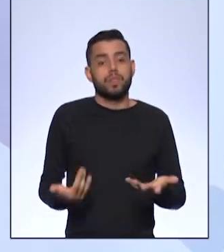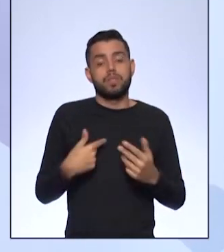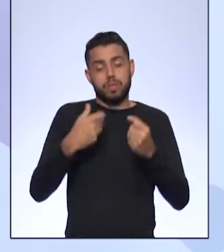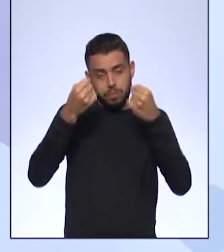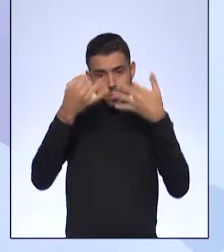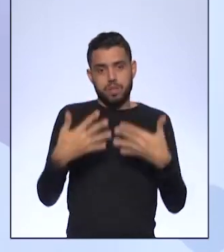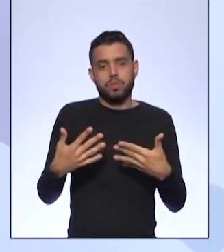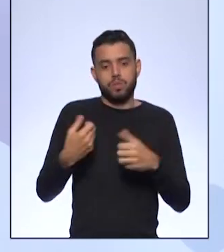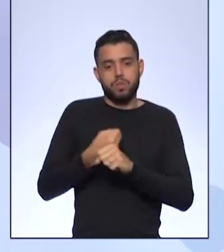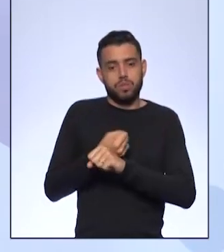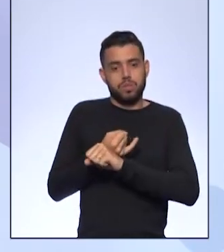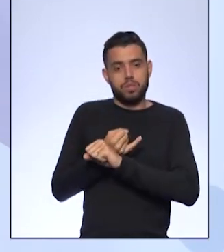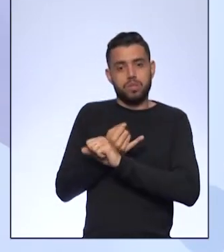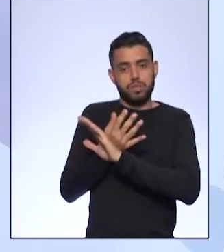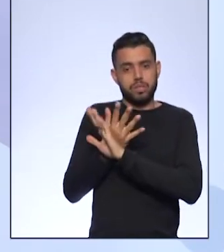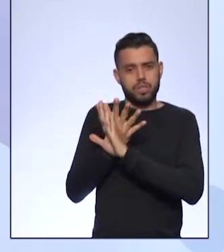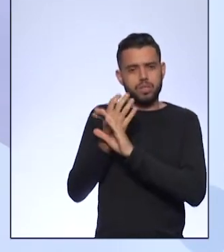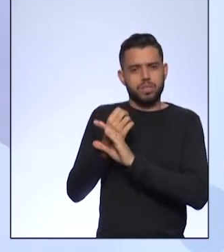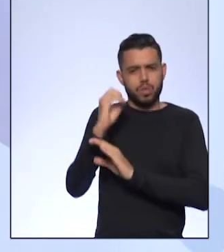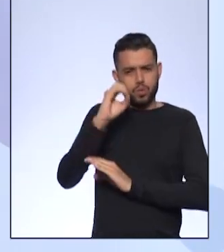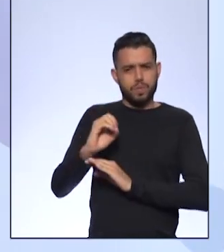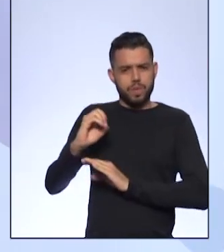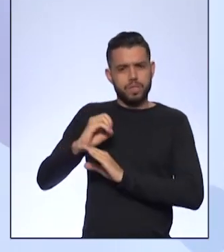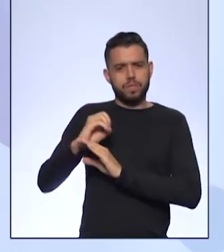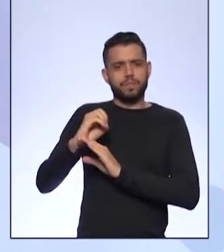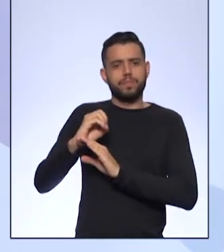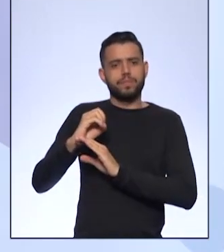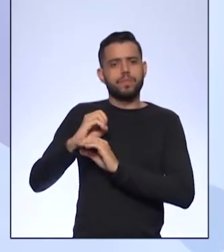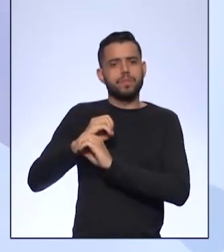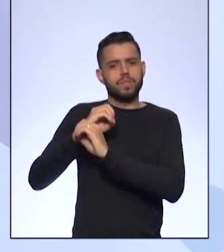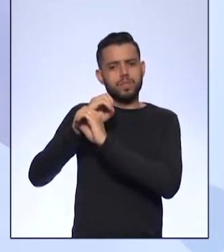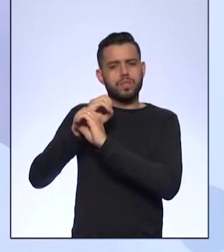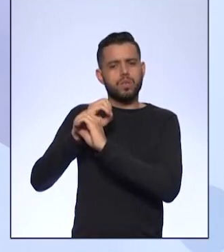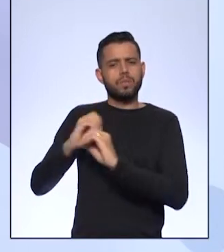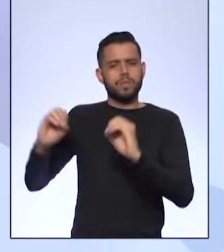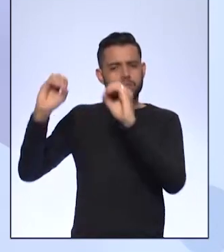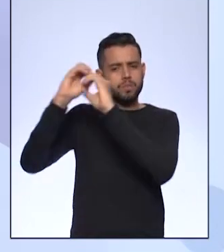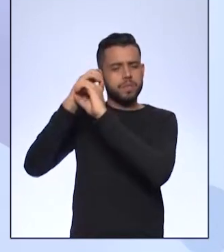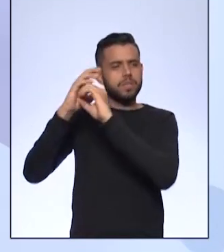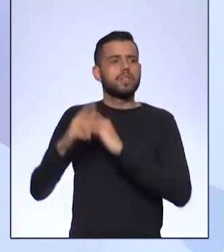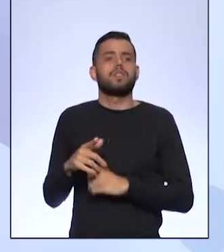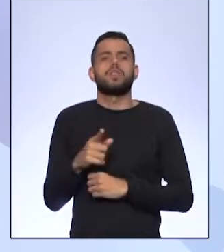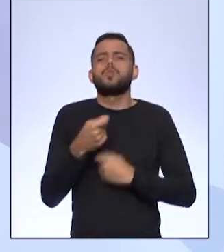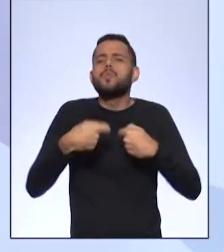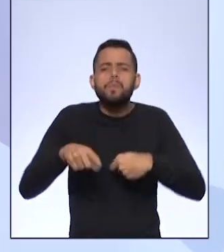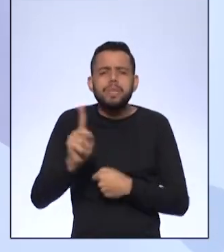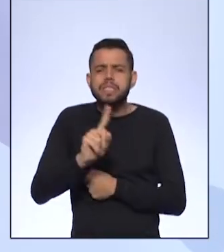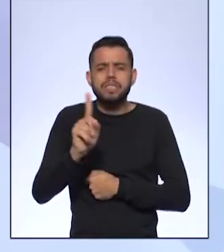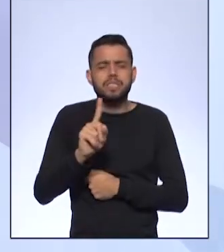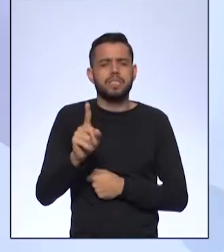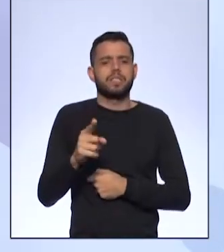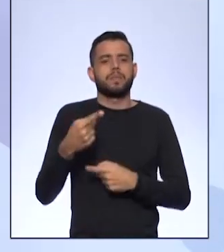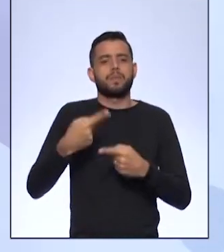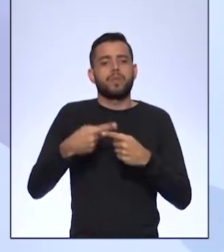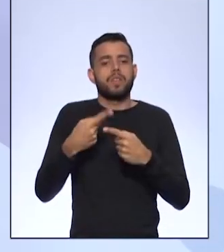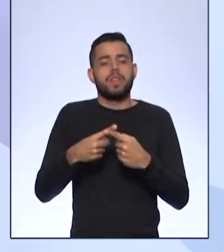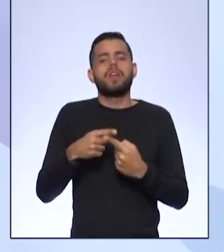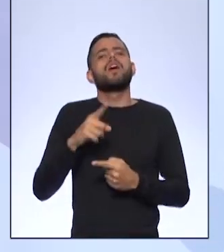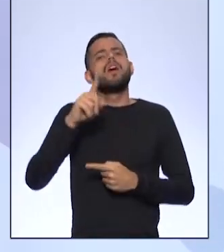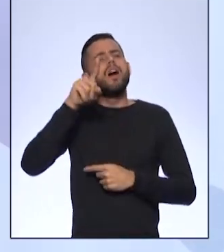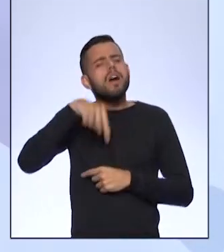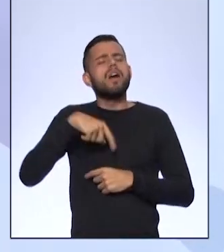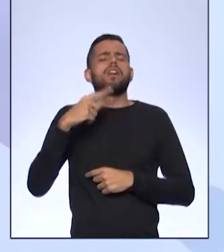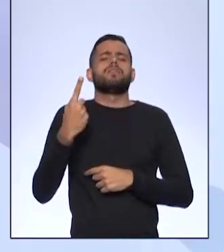de mídias, a gente sempre achou que isso nunca seria necessário, porque a gente falou, não, gente, aluno, povo assim,